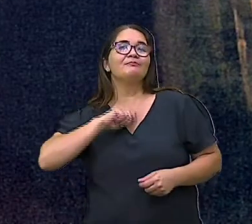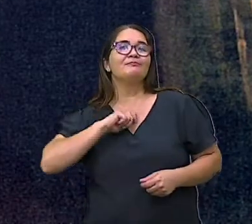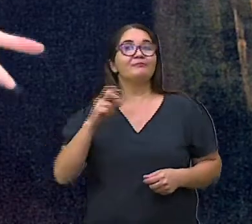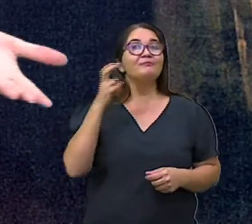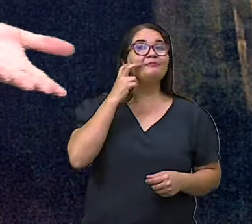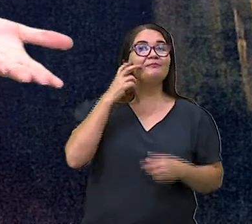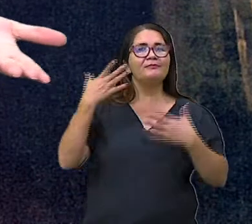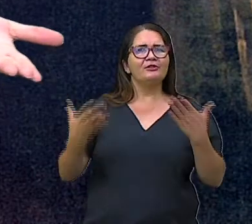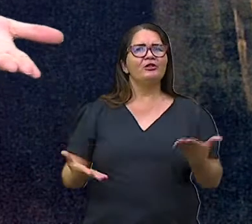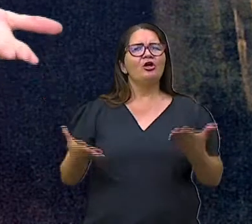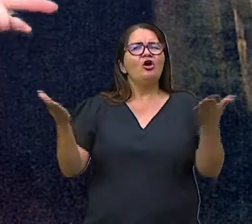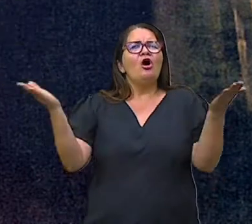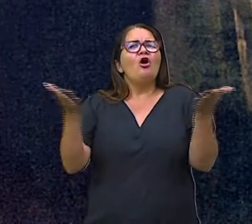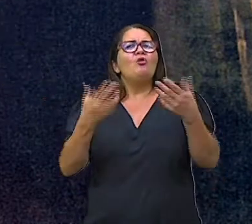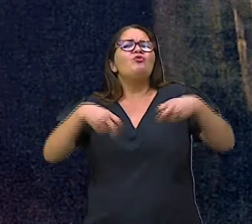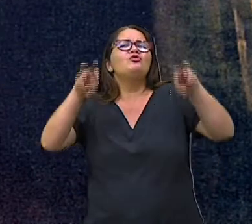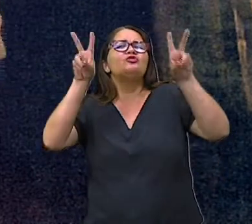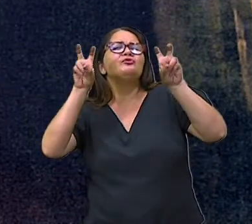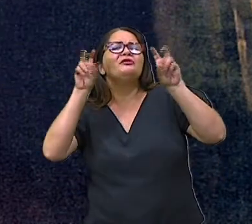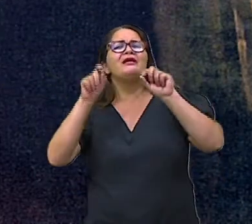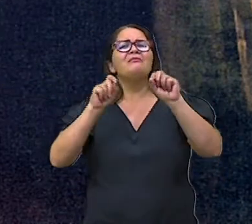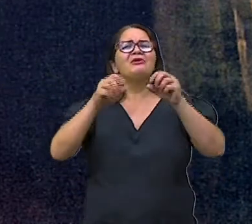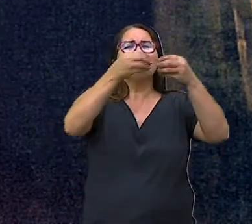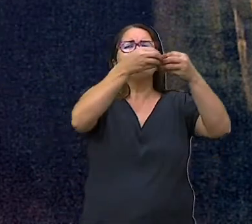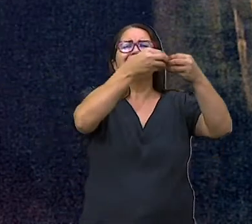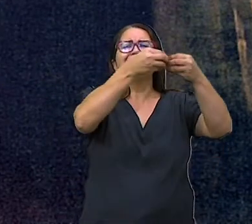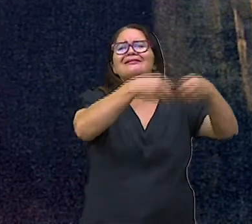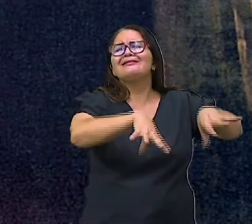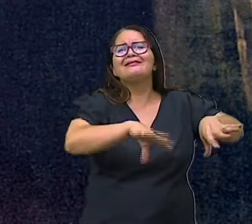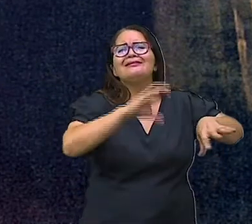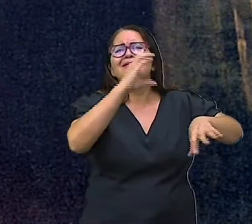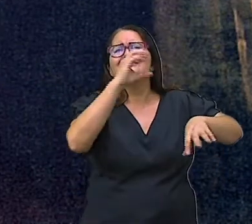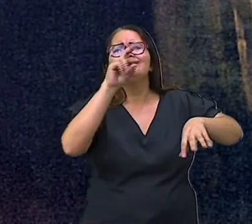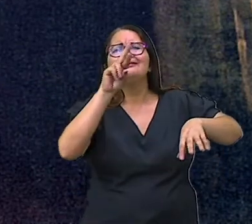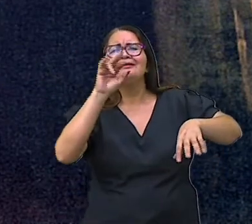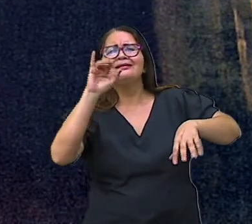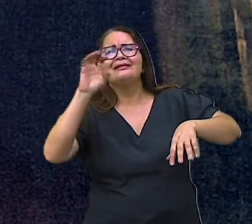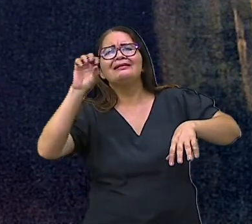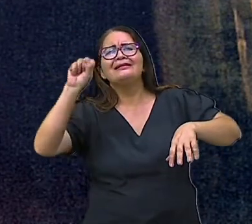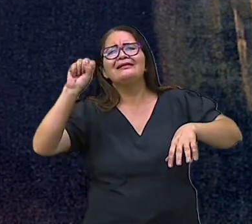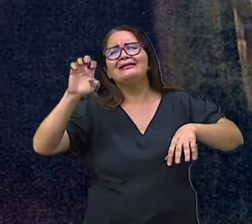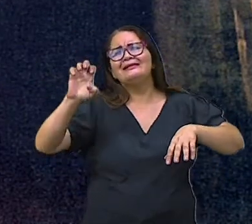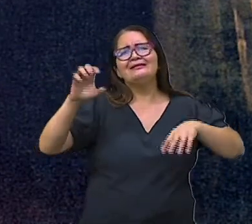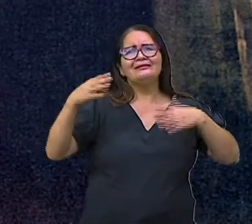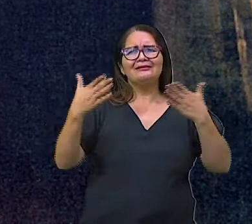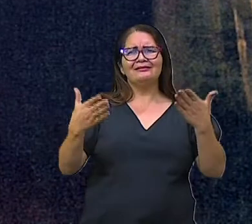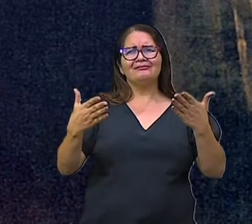crise. Professor, crise, que assunto chato.